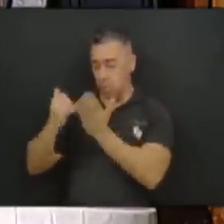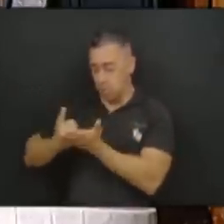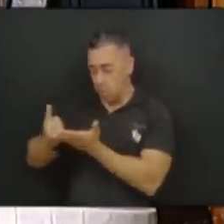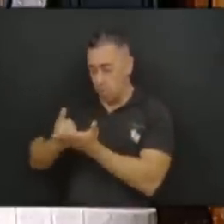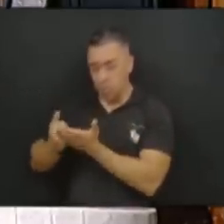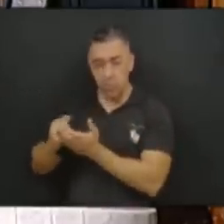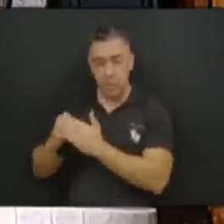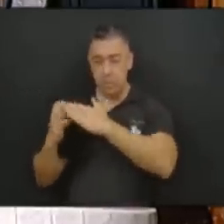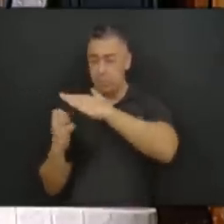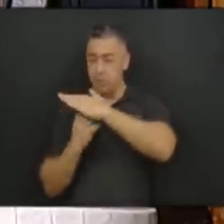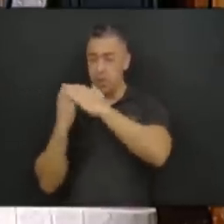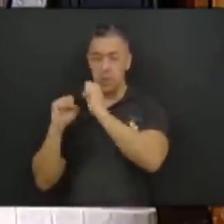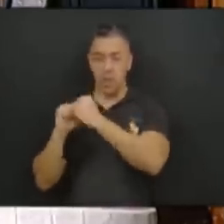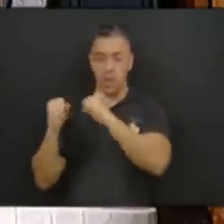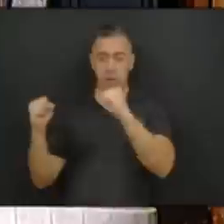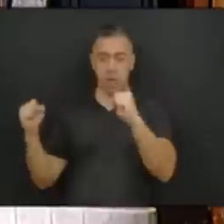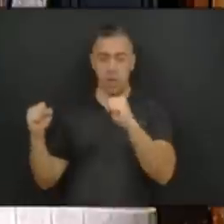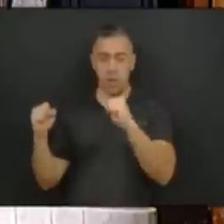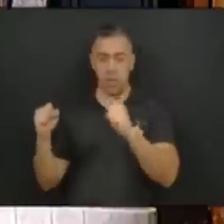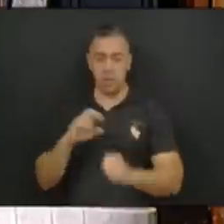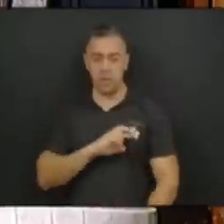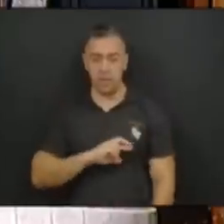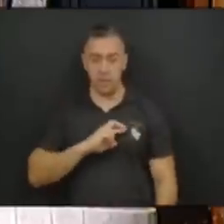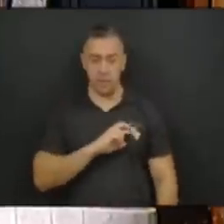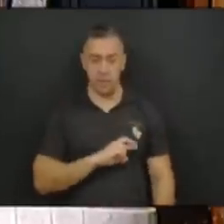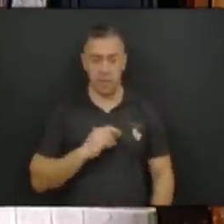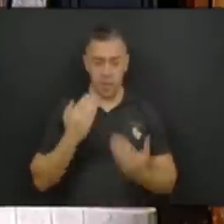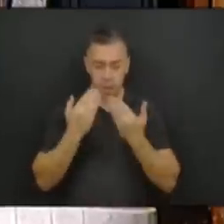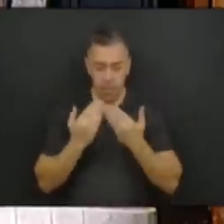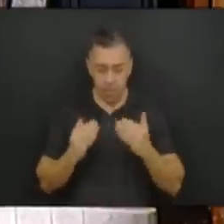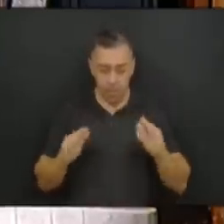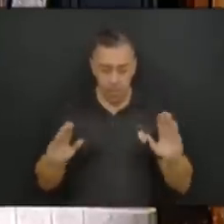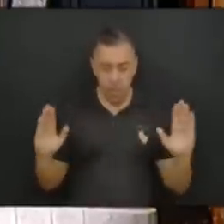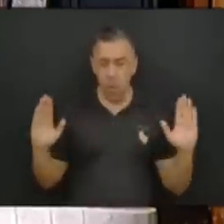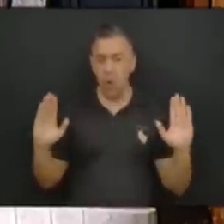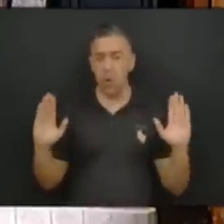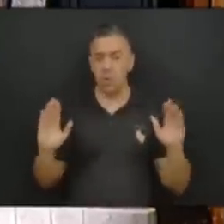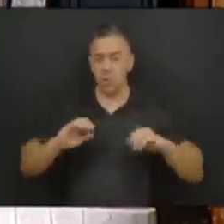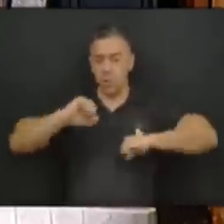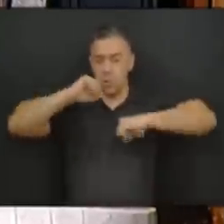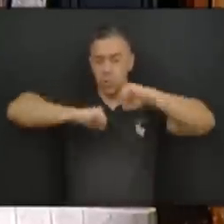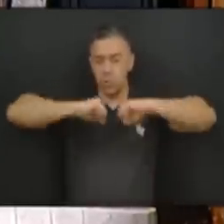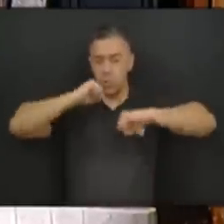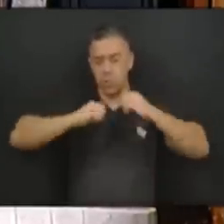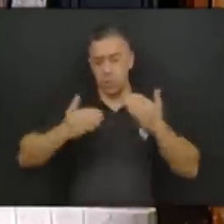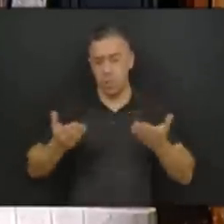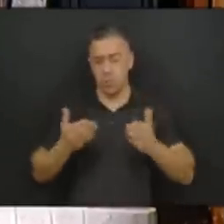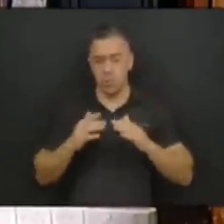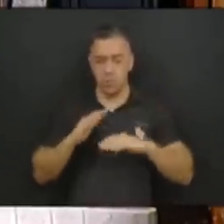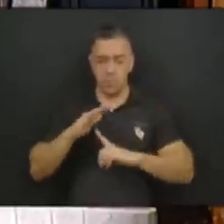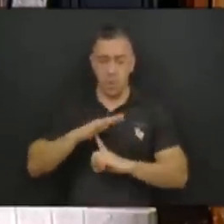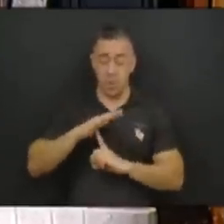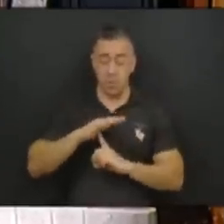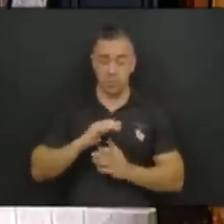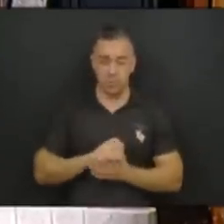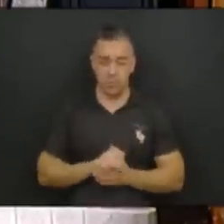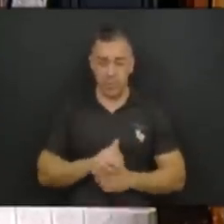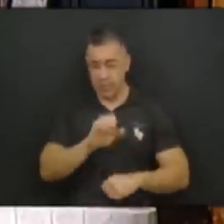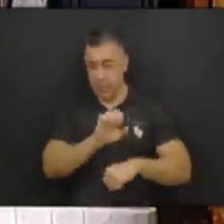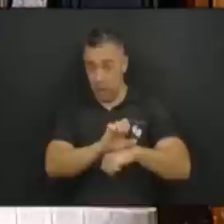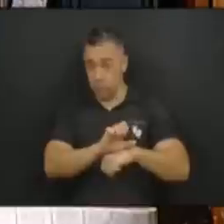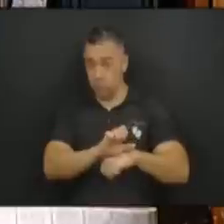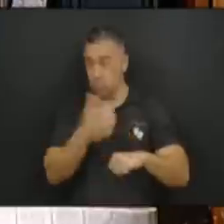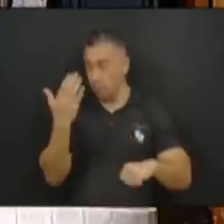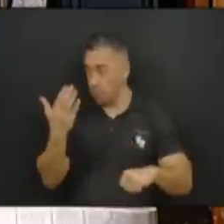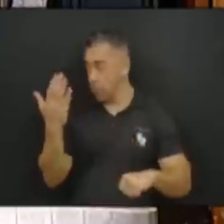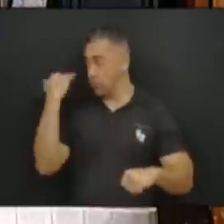multinacionais E fiscal na porta dos nossos industriais paranaenses o estado que um dia